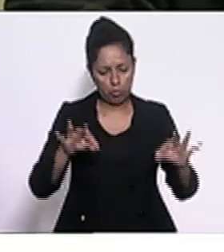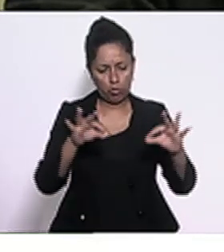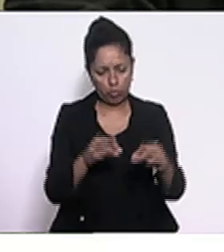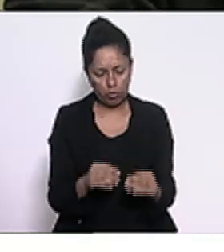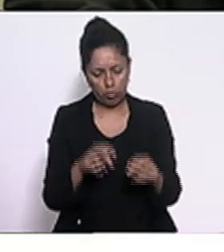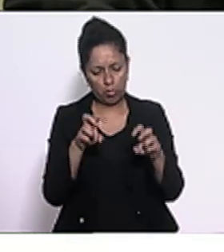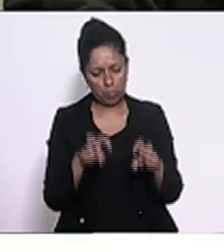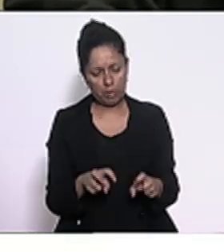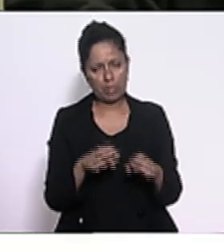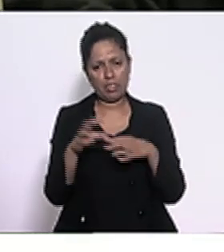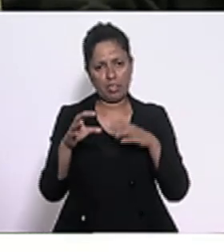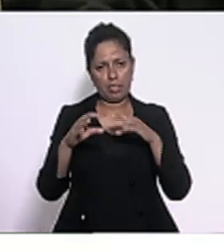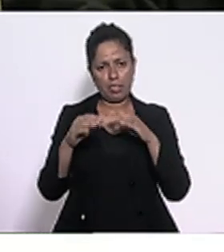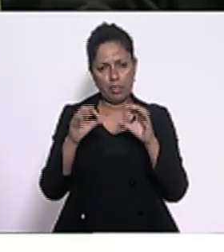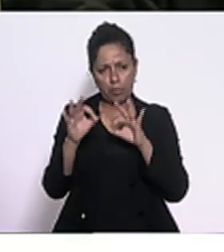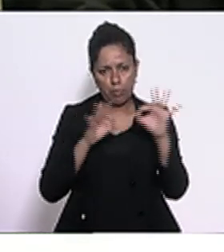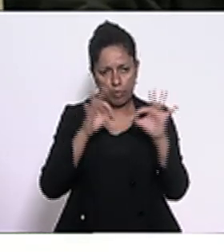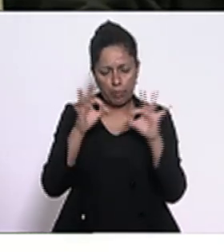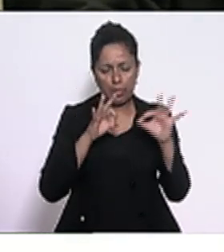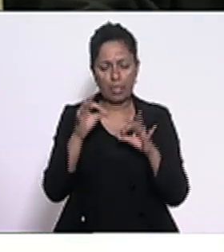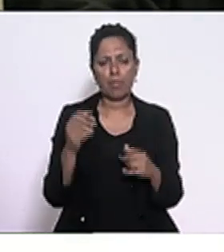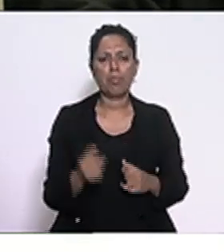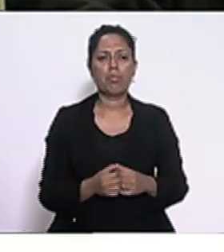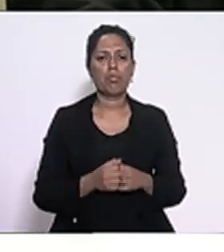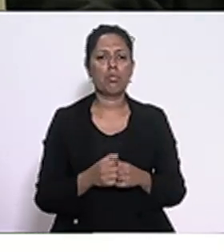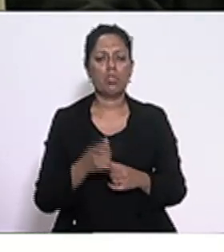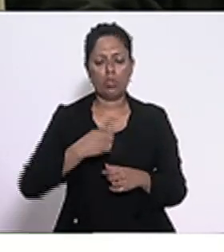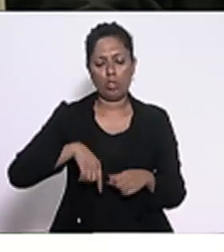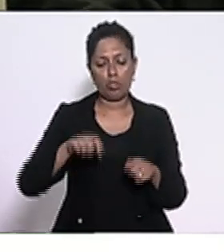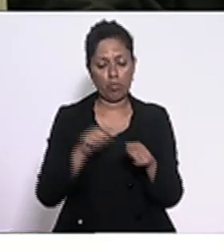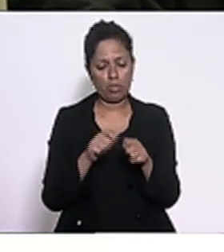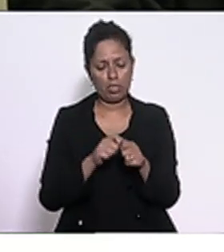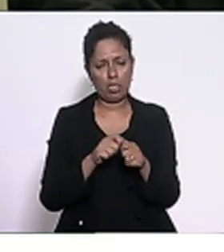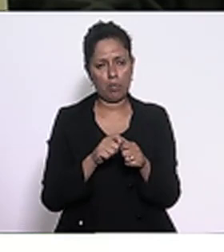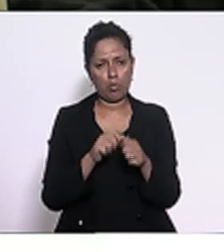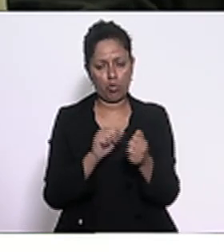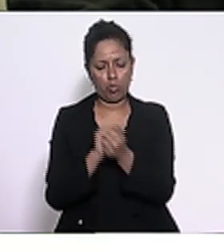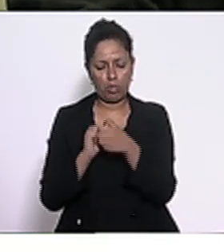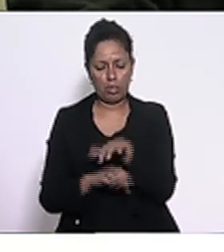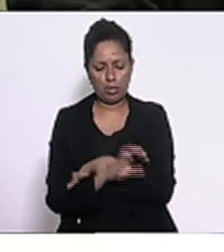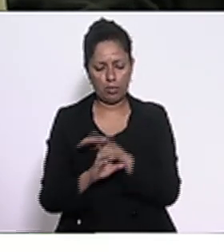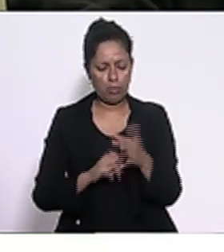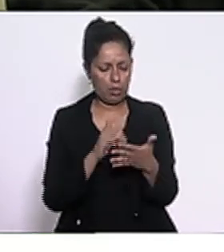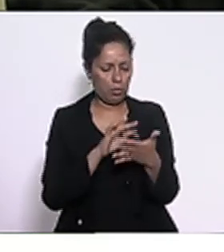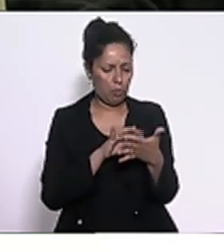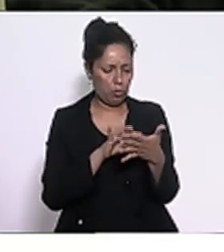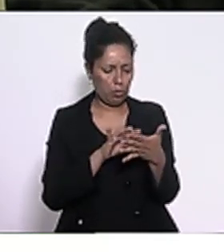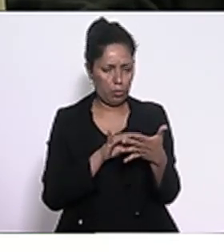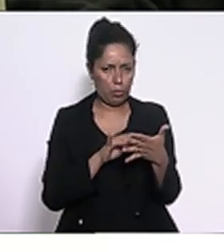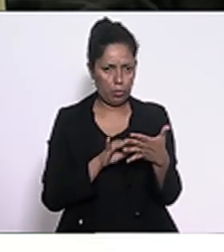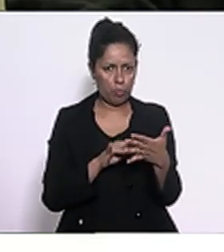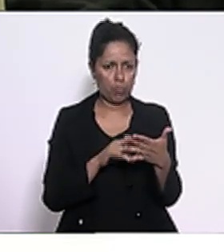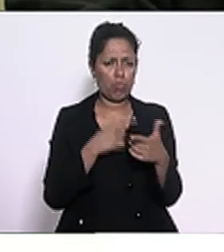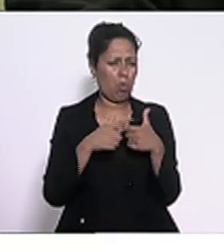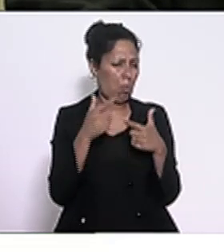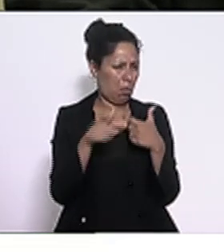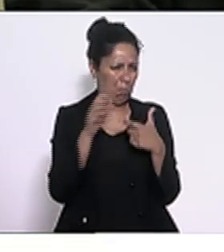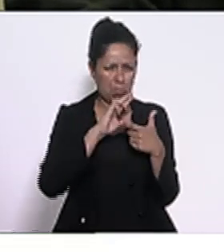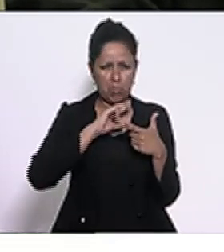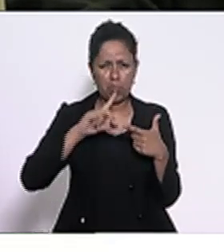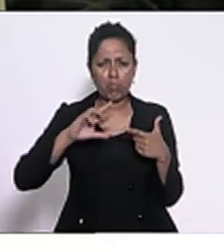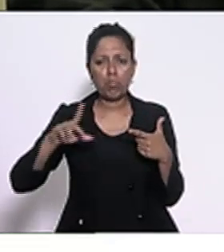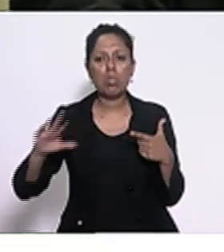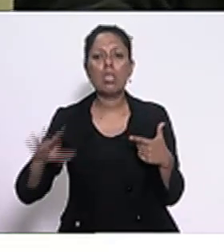mais especializado. Foi feita a digitação do material, com muito problema,